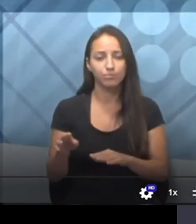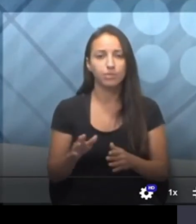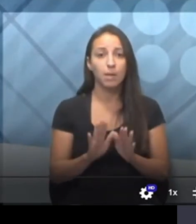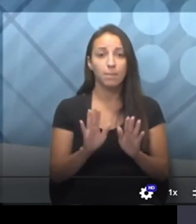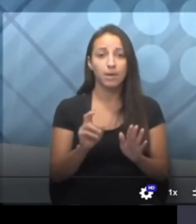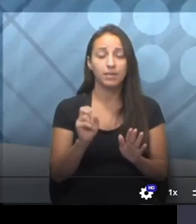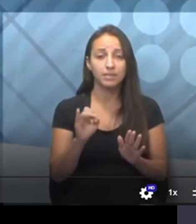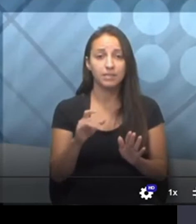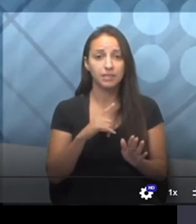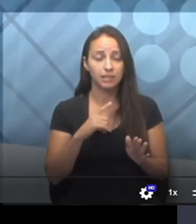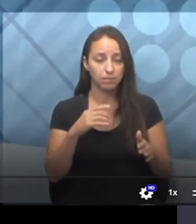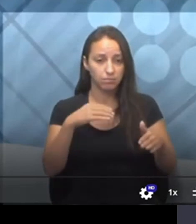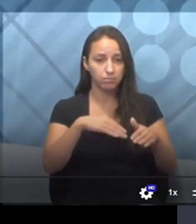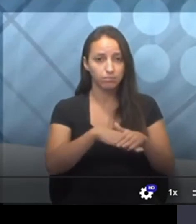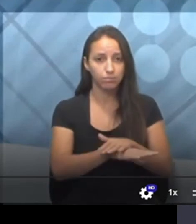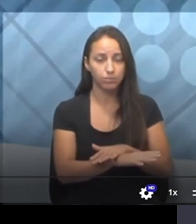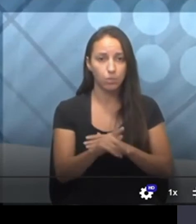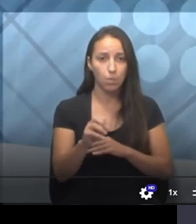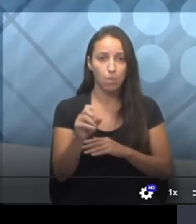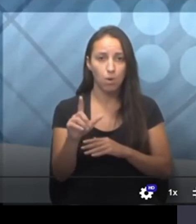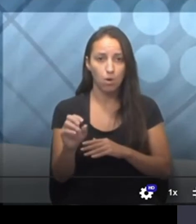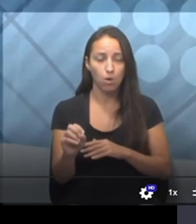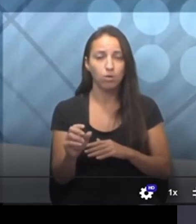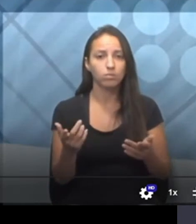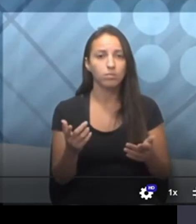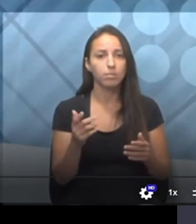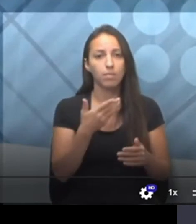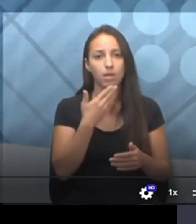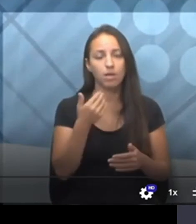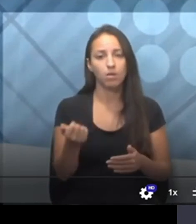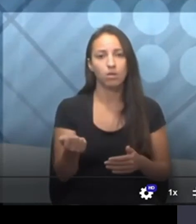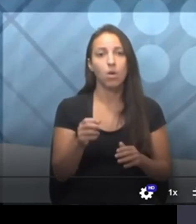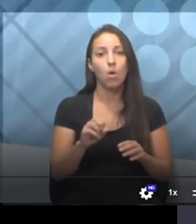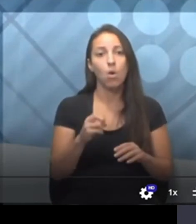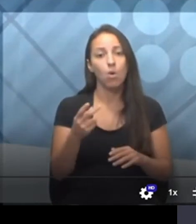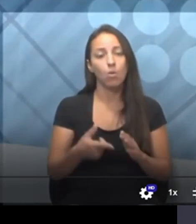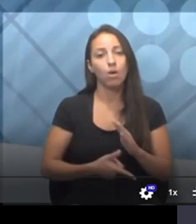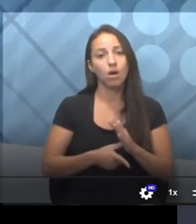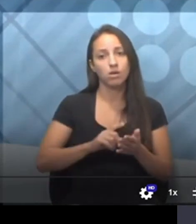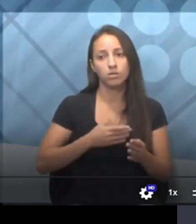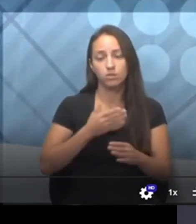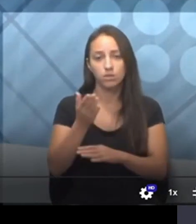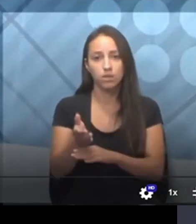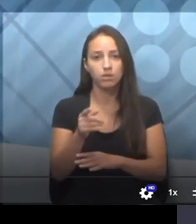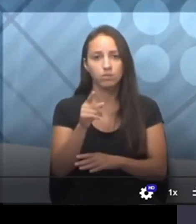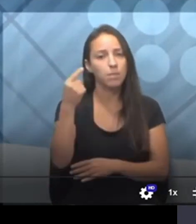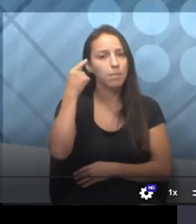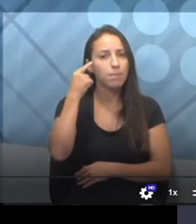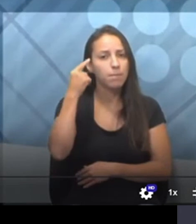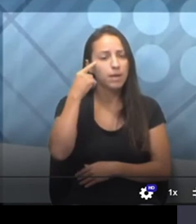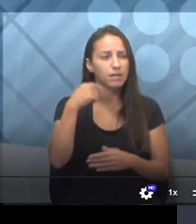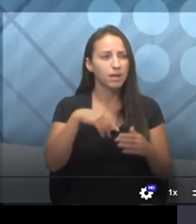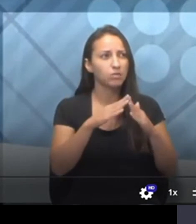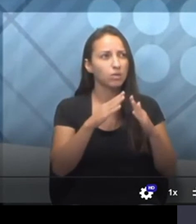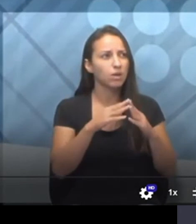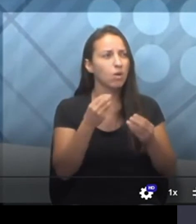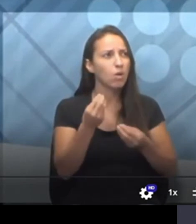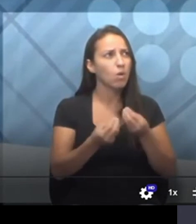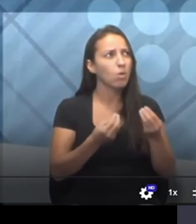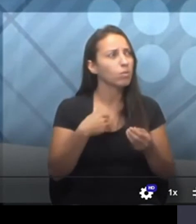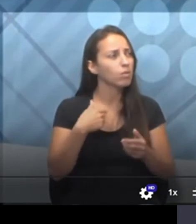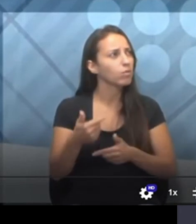um lugar para guardar no seu polo, guarde. Mas se não, antes de ir para o polo para fazer a aula prática, pense na sua casa como